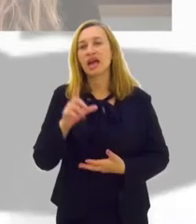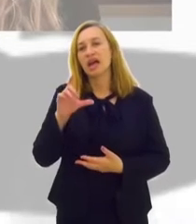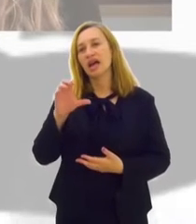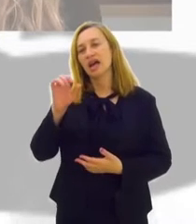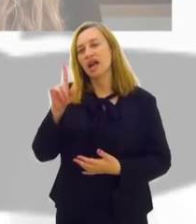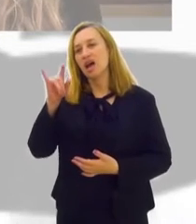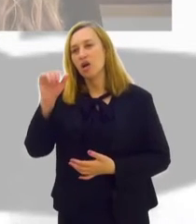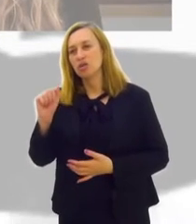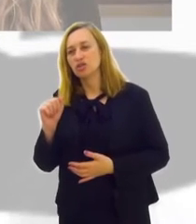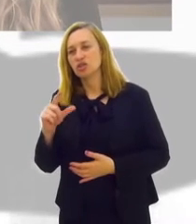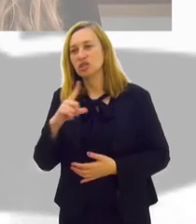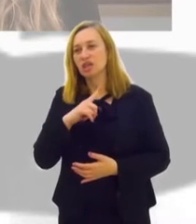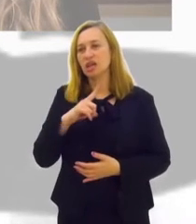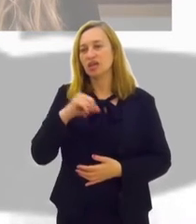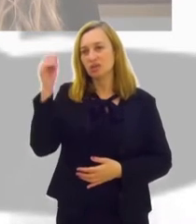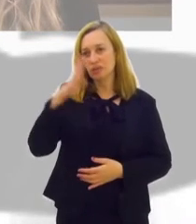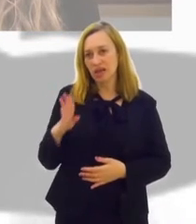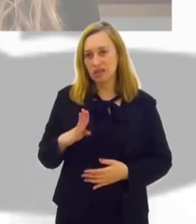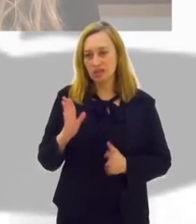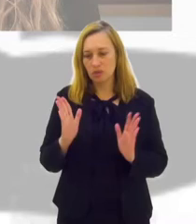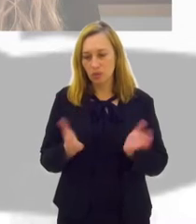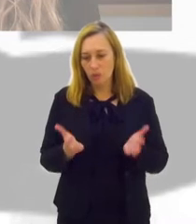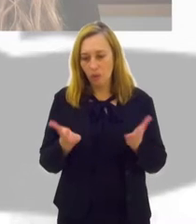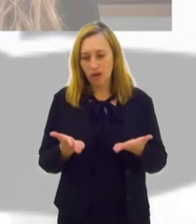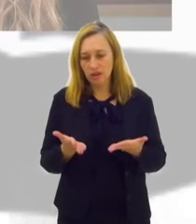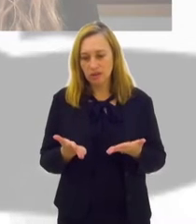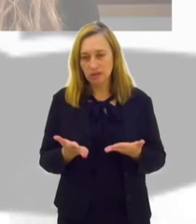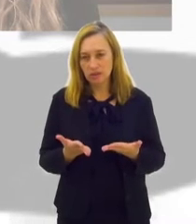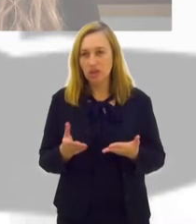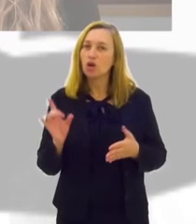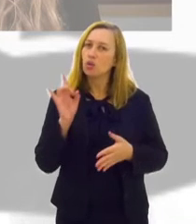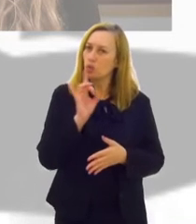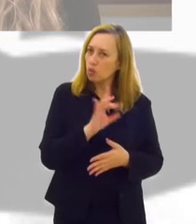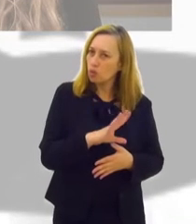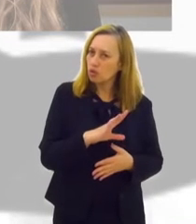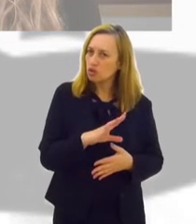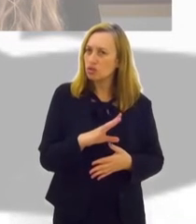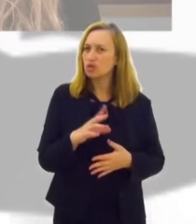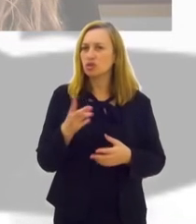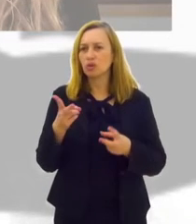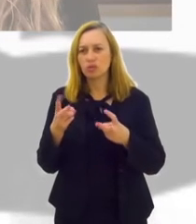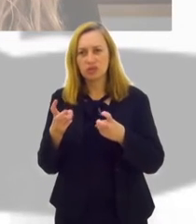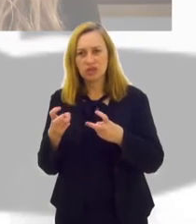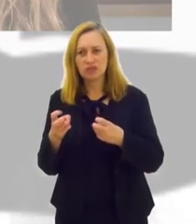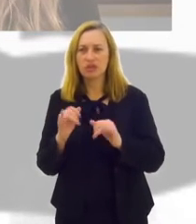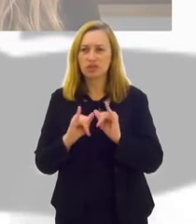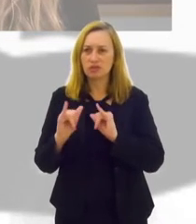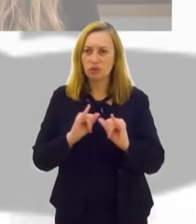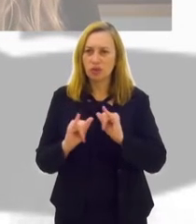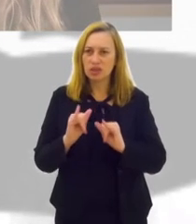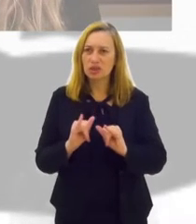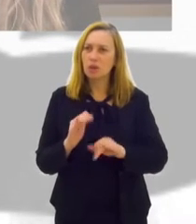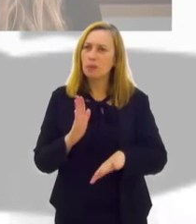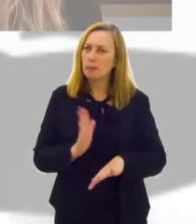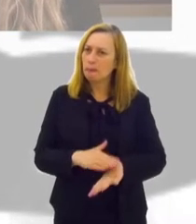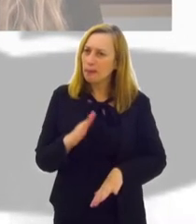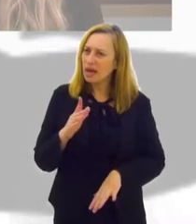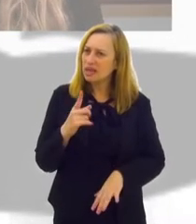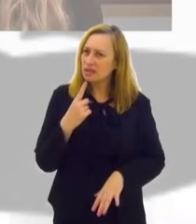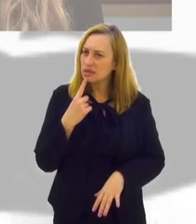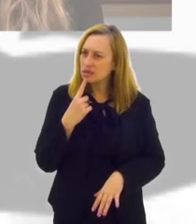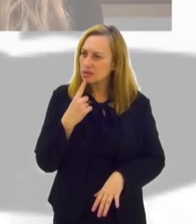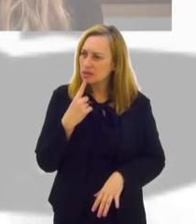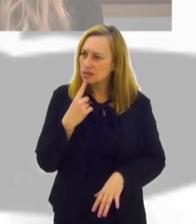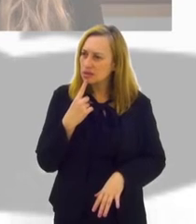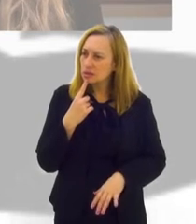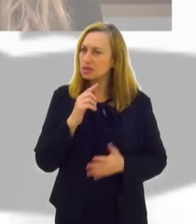Cláudia, a gente tem no Brasil atualmente, até a última vez que eu consultei esse dado, mais